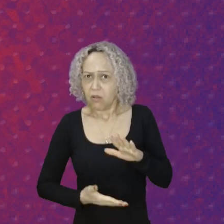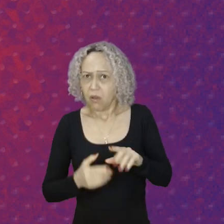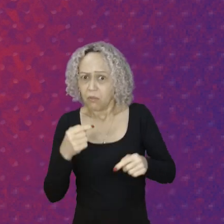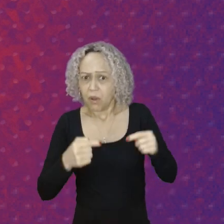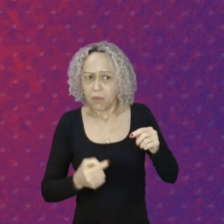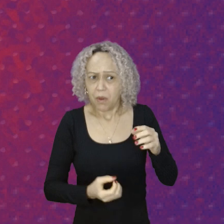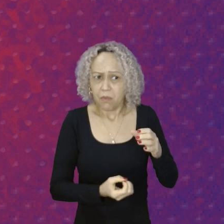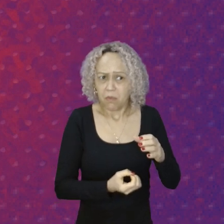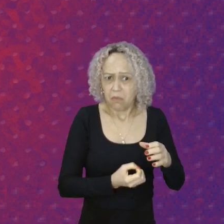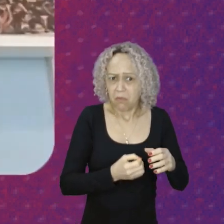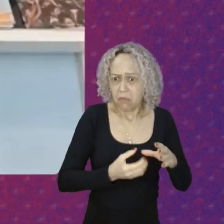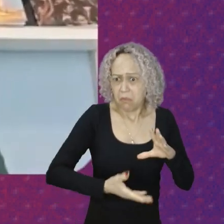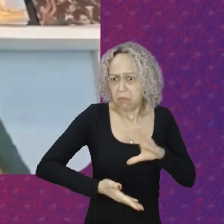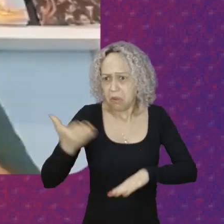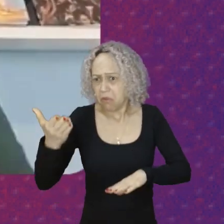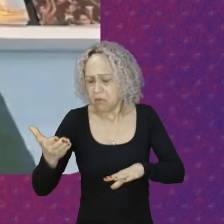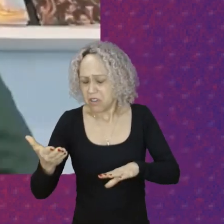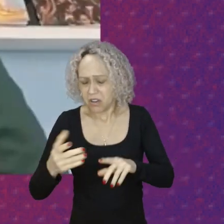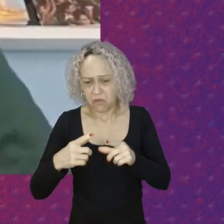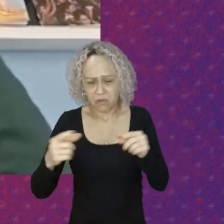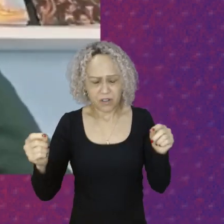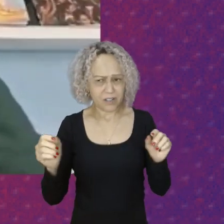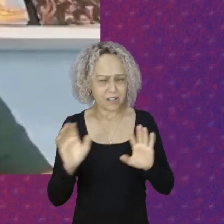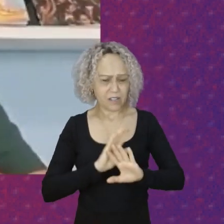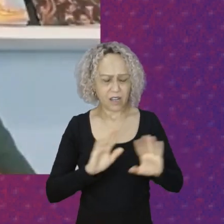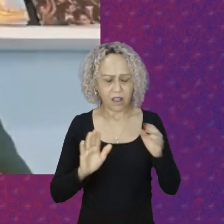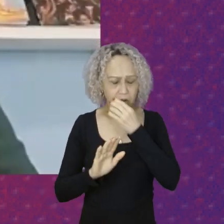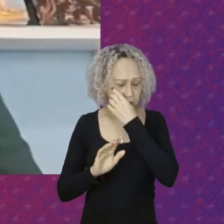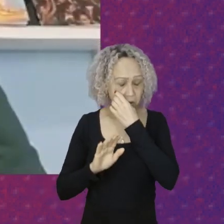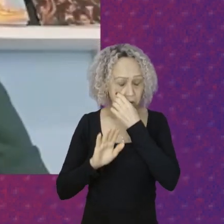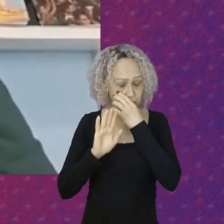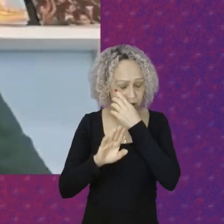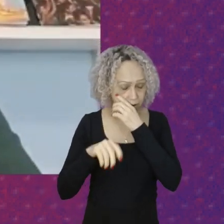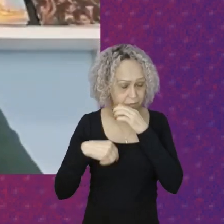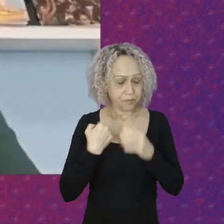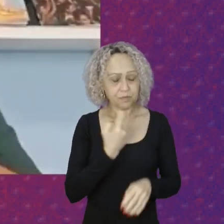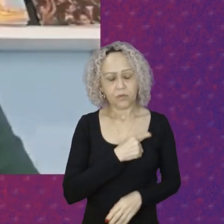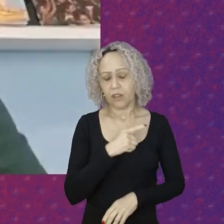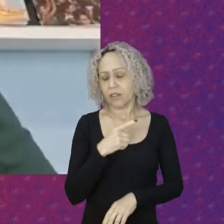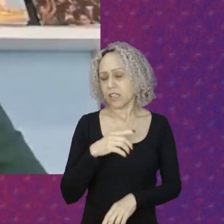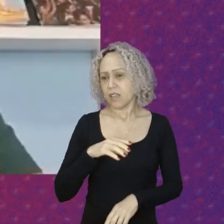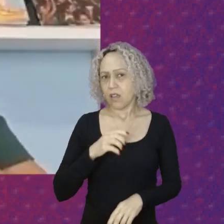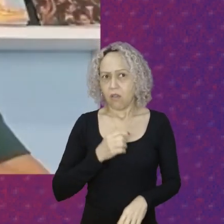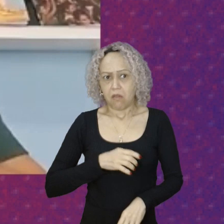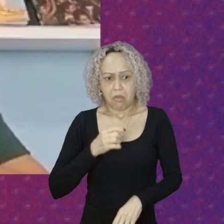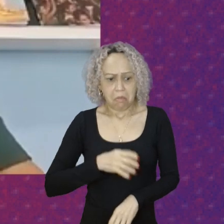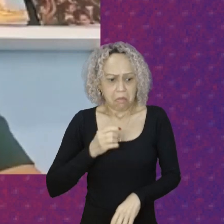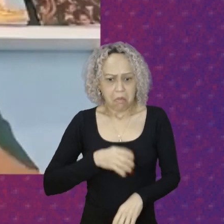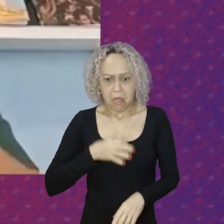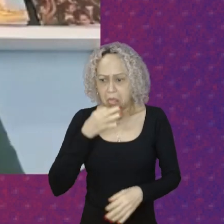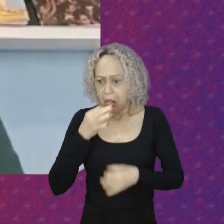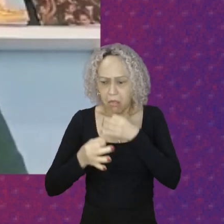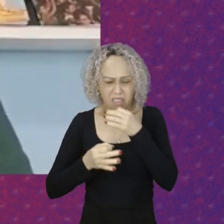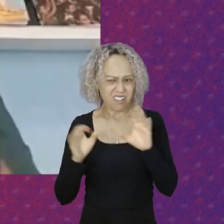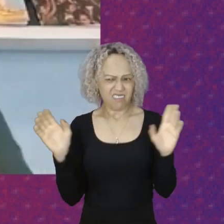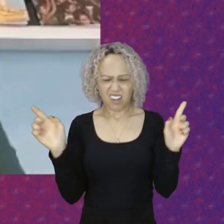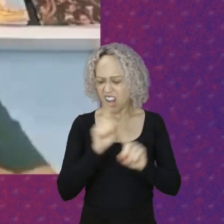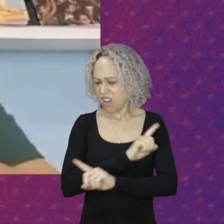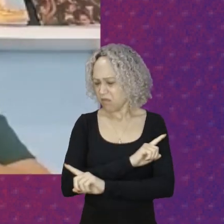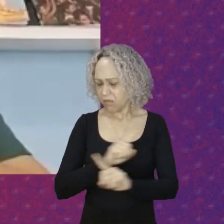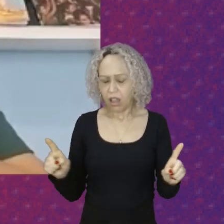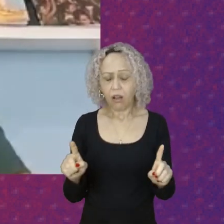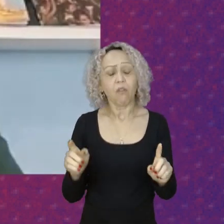sob pena de ser uma farsa. Então, não temamos e não tenhamos medo de dar as nossas opiniões, de dizer